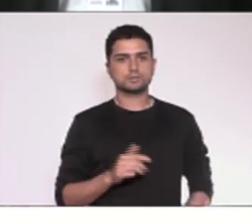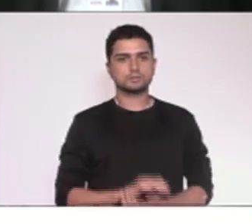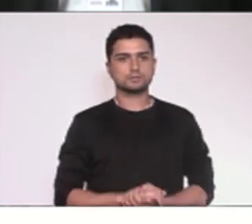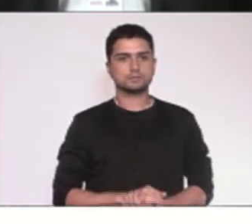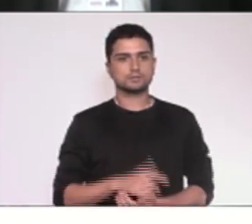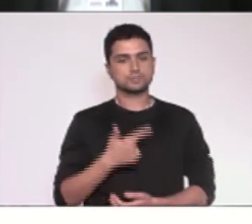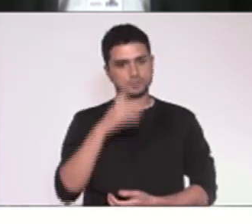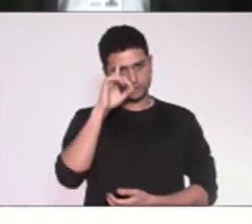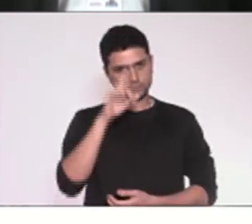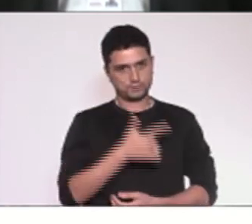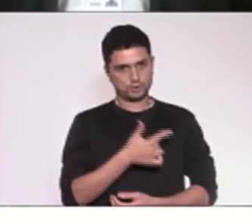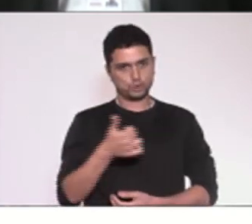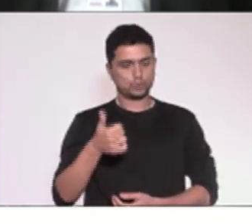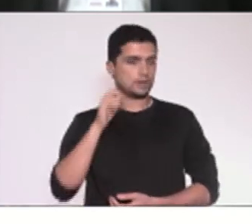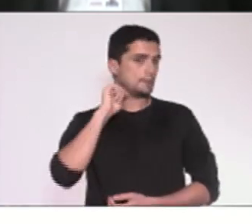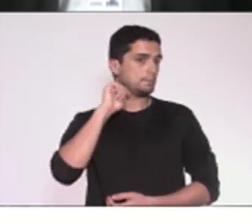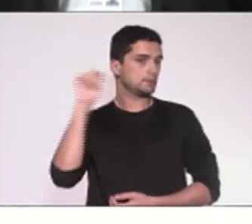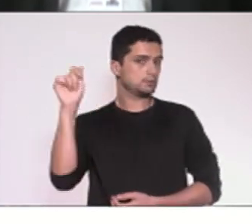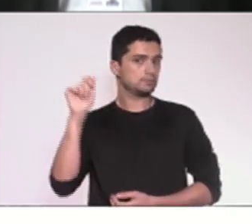E após